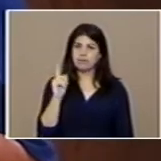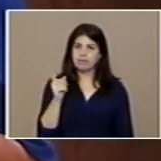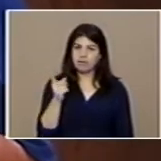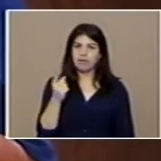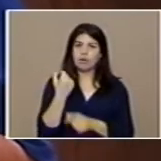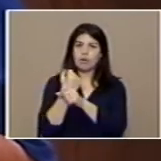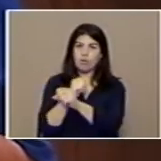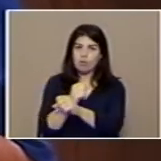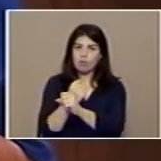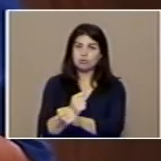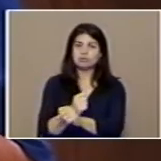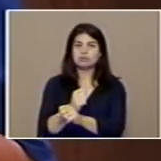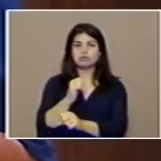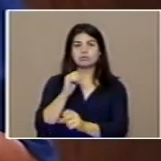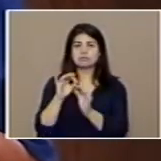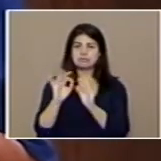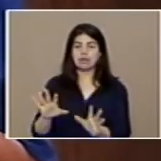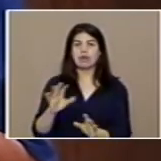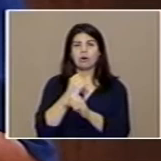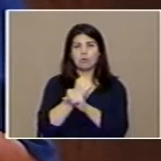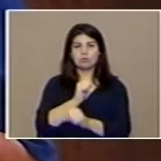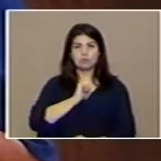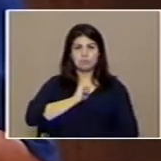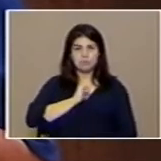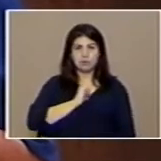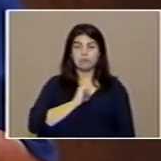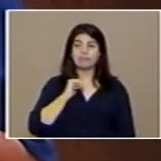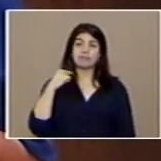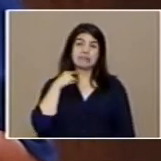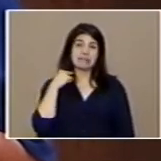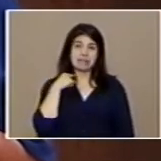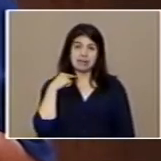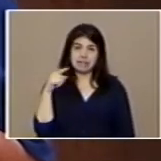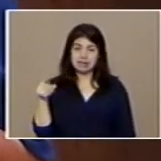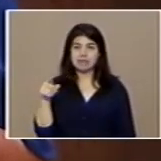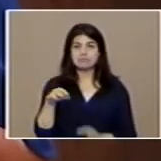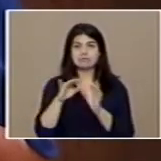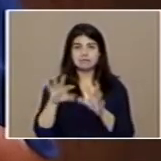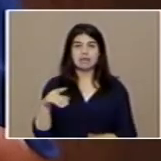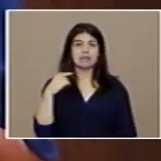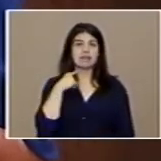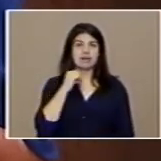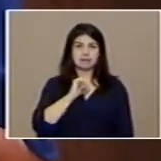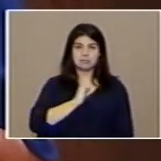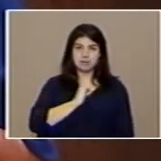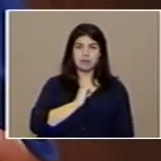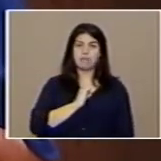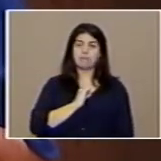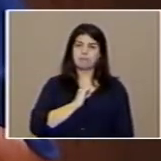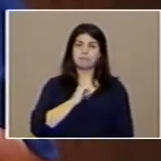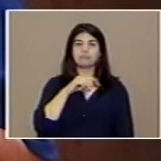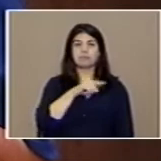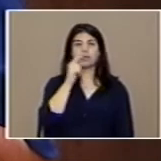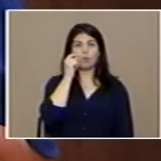osso dos meus ossos e carne da minha carne a chamar-se a